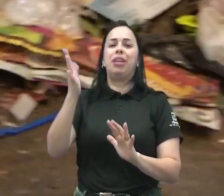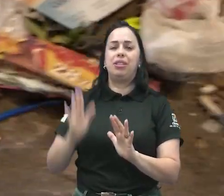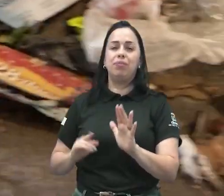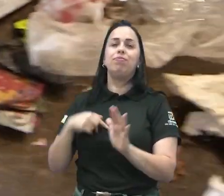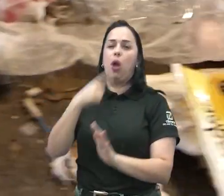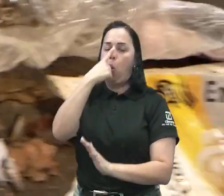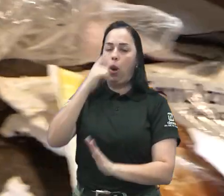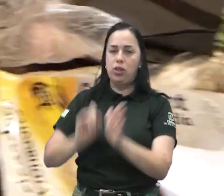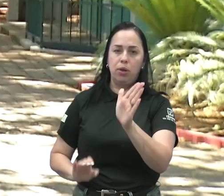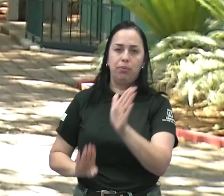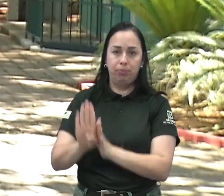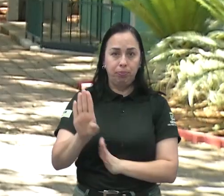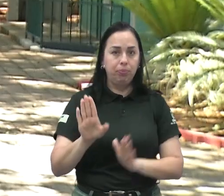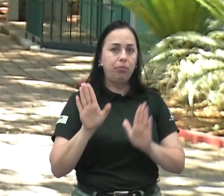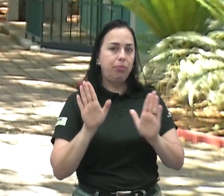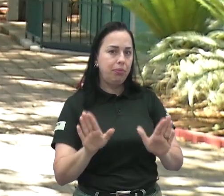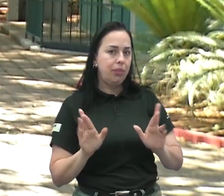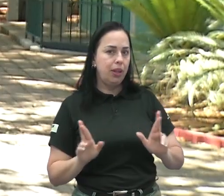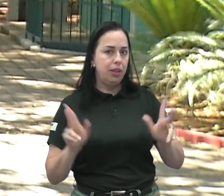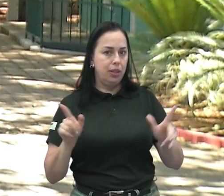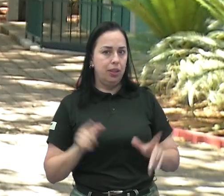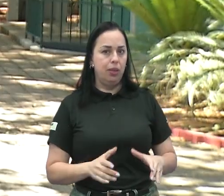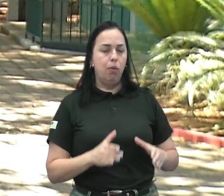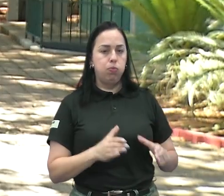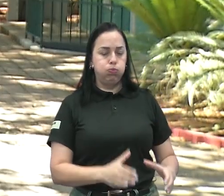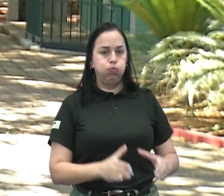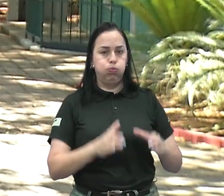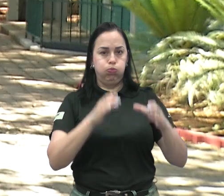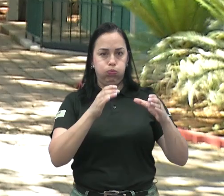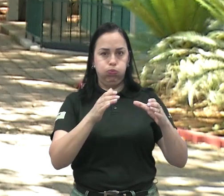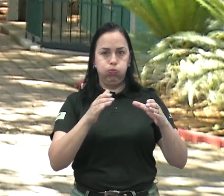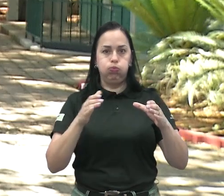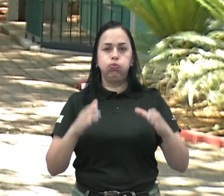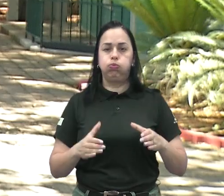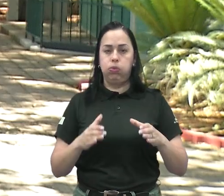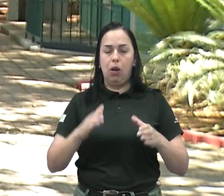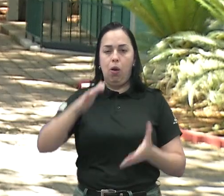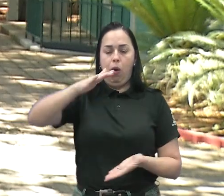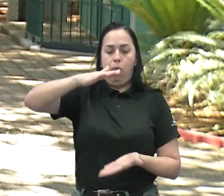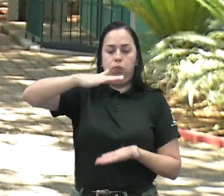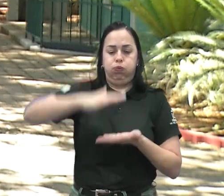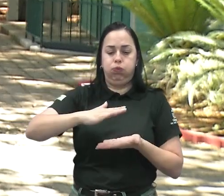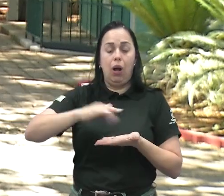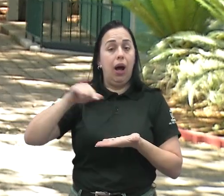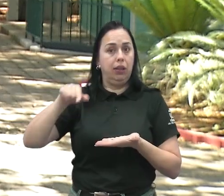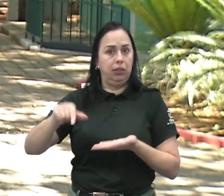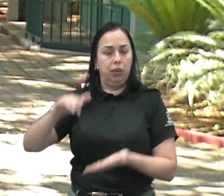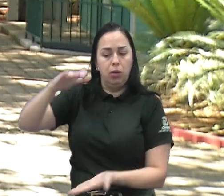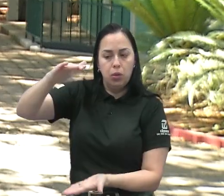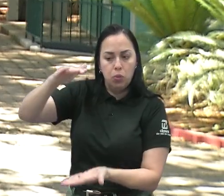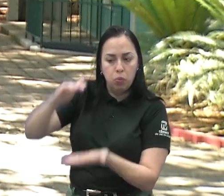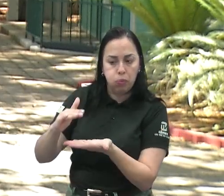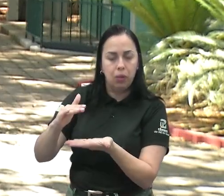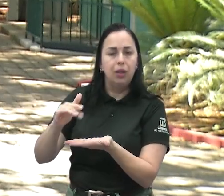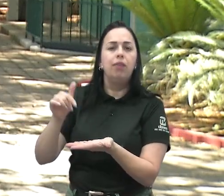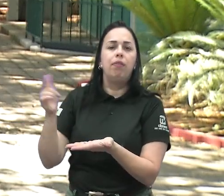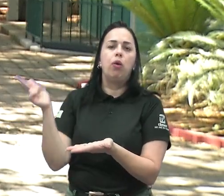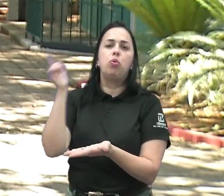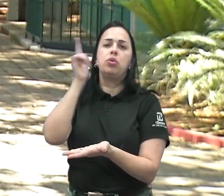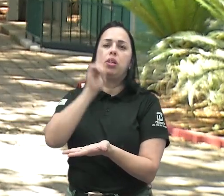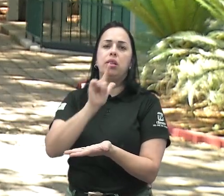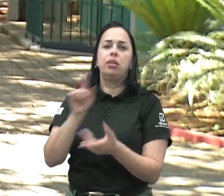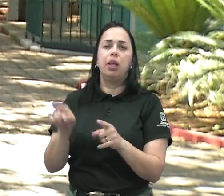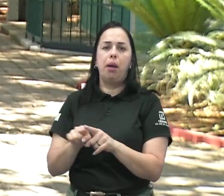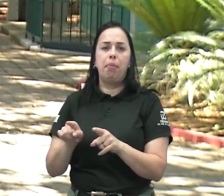temporadas turísticas. O diferencial será uma caixa que vai compactar todo esse lixo que é gerado em São Francisco, trazendo